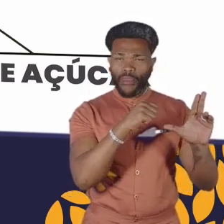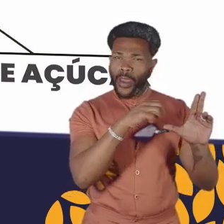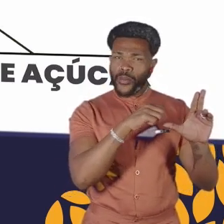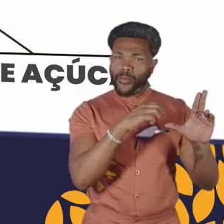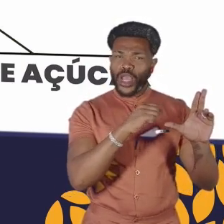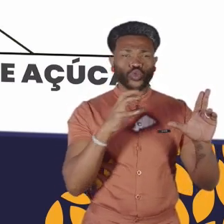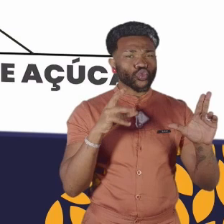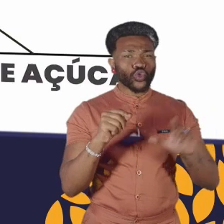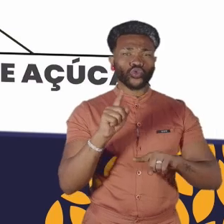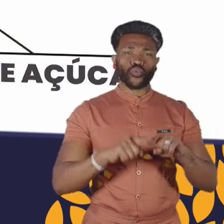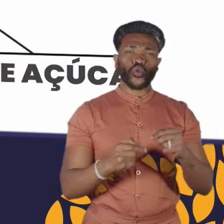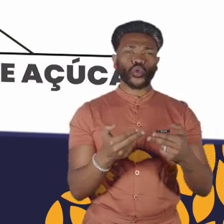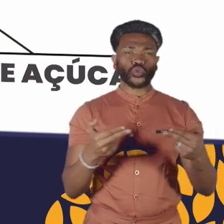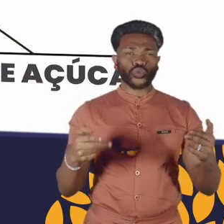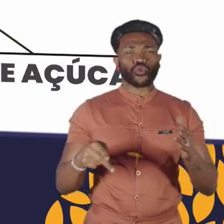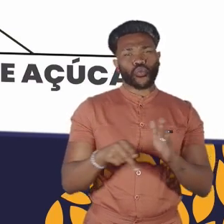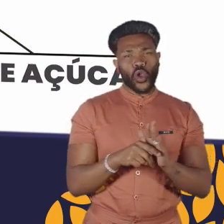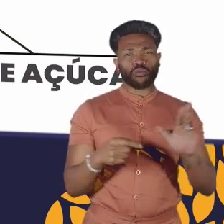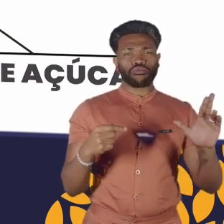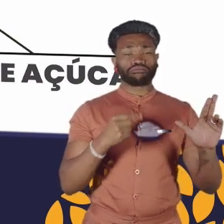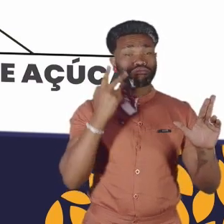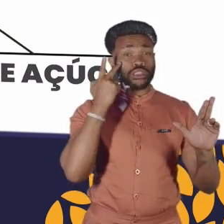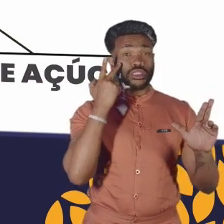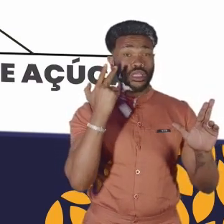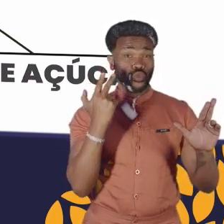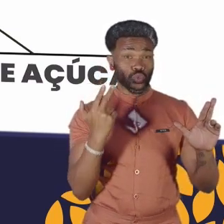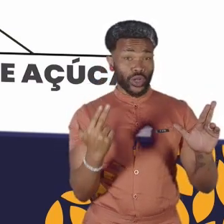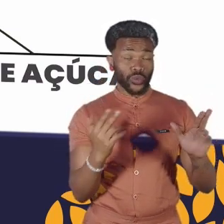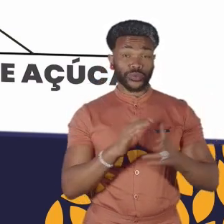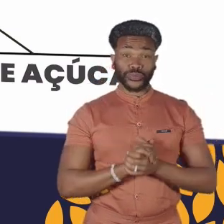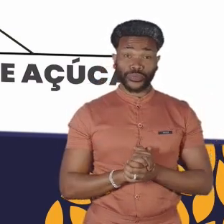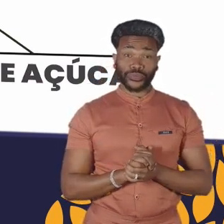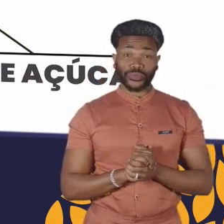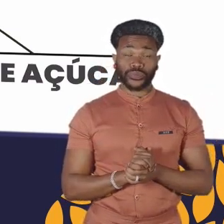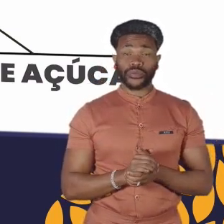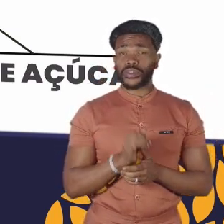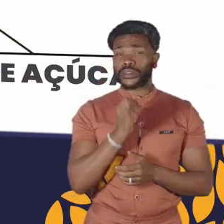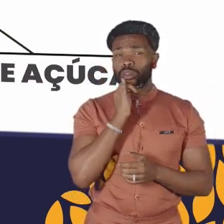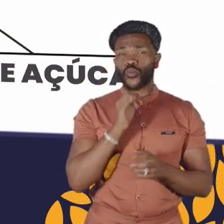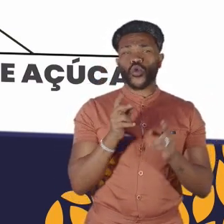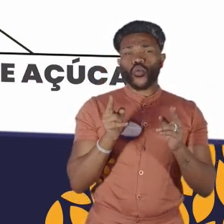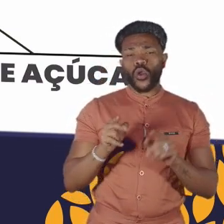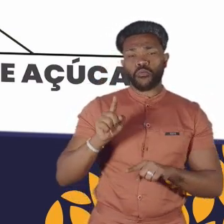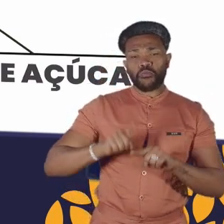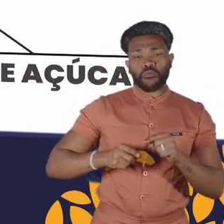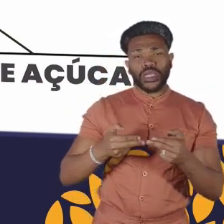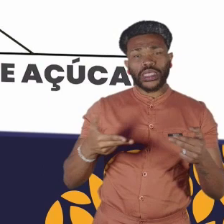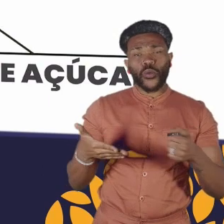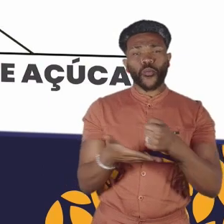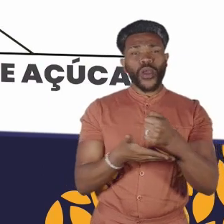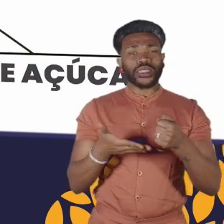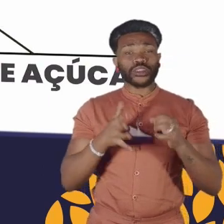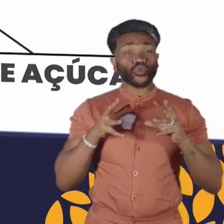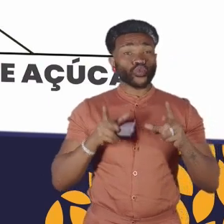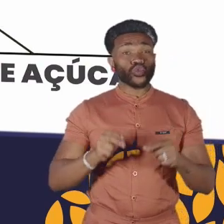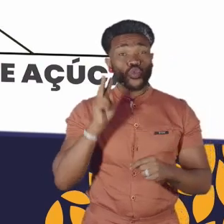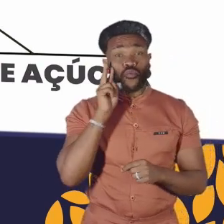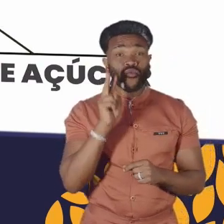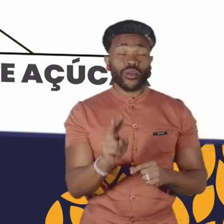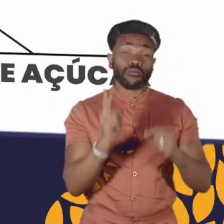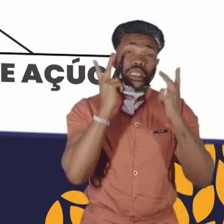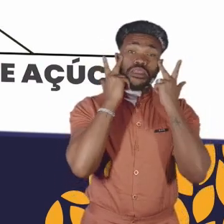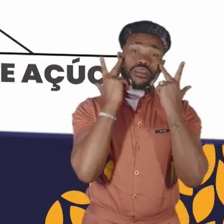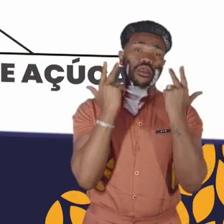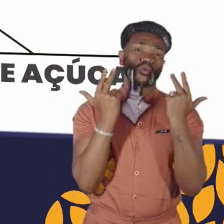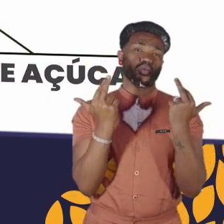de cannabis, de forma aí natural. Então é como se fosse a matéria-prima aí para tudo que a gente vê de forma natural.